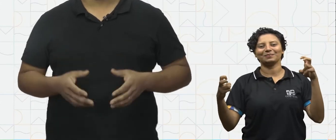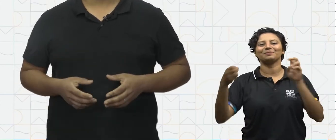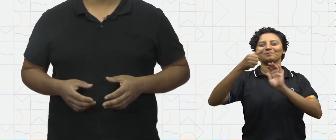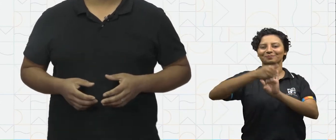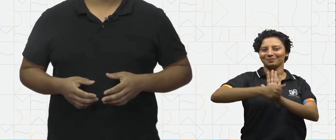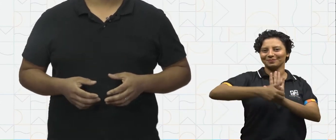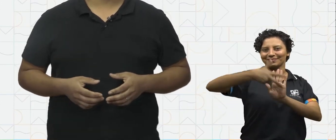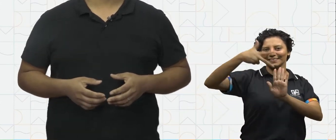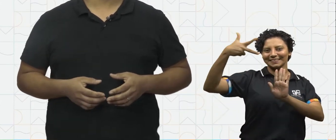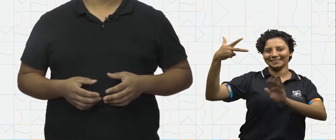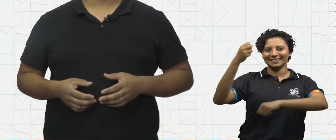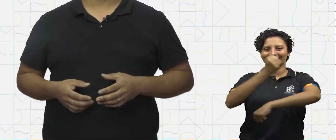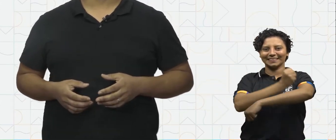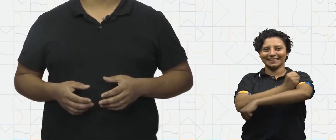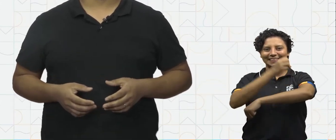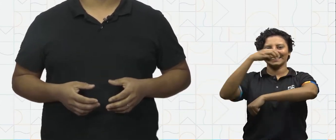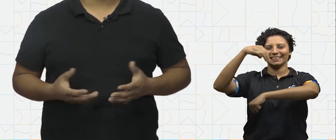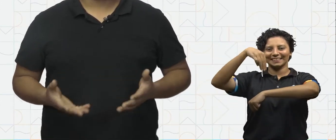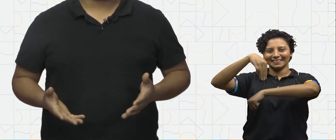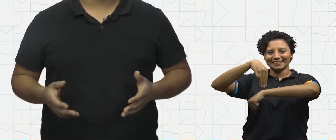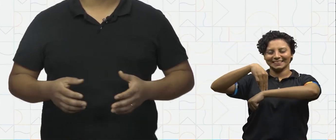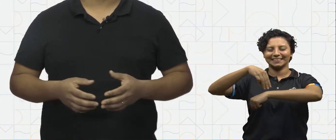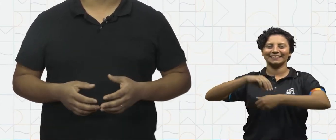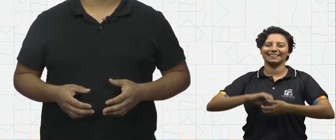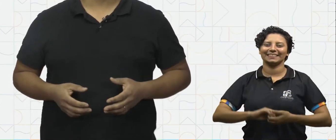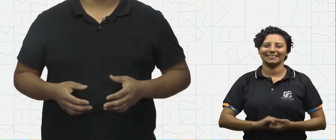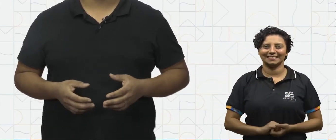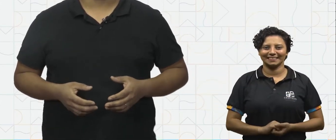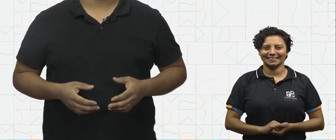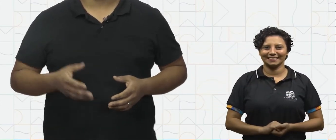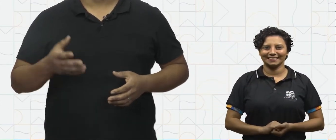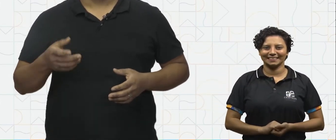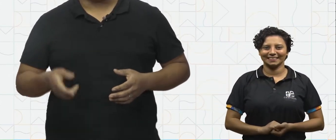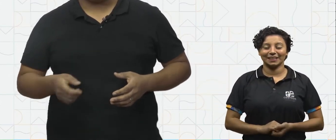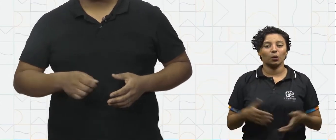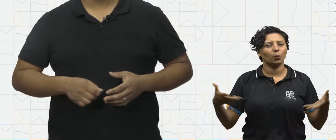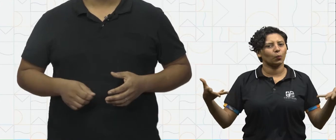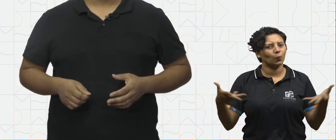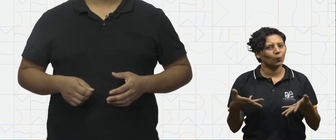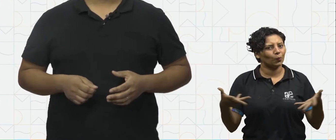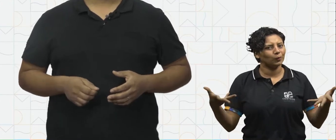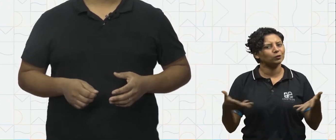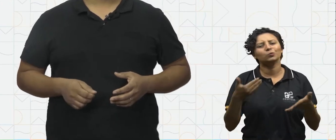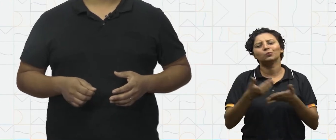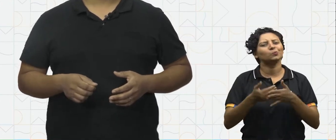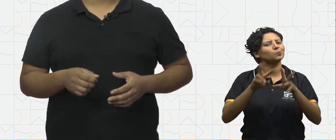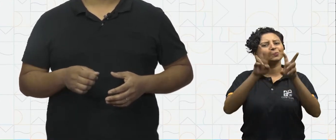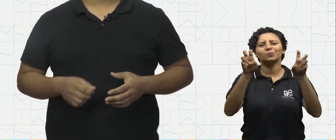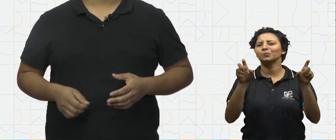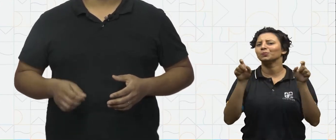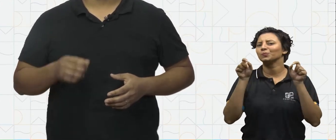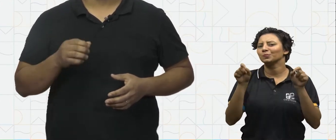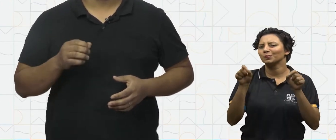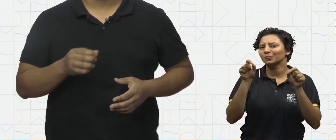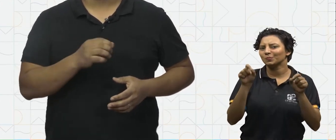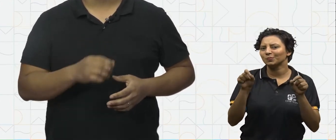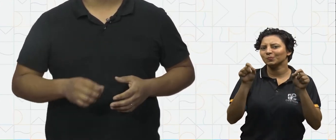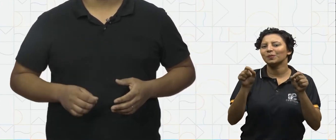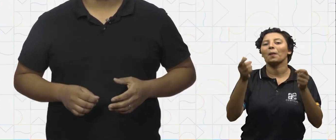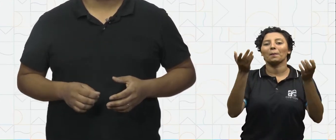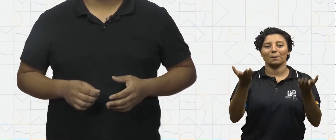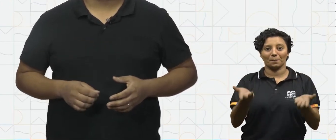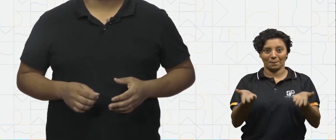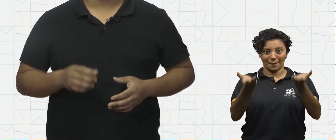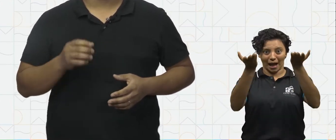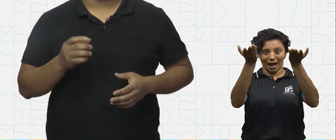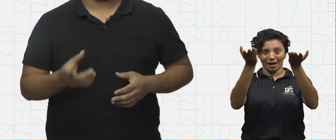do Centro de Mídias e Tecnologias Educacionais da CEMED. Hoje iremos estudar sobre